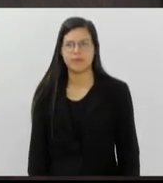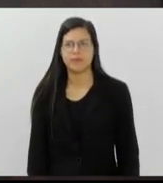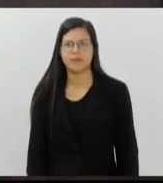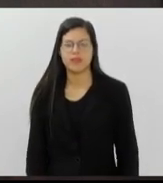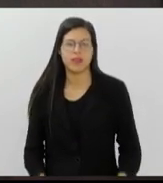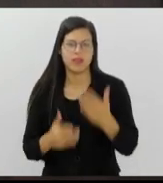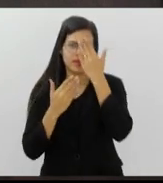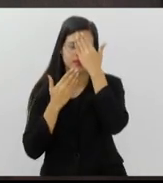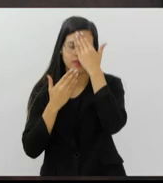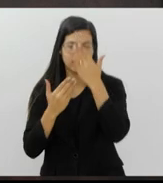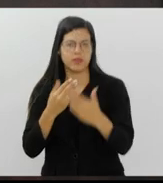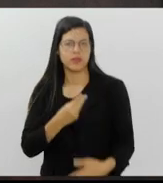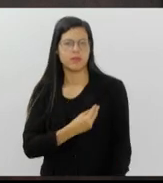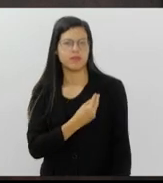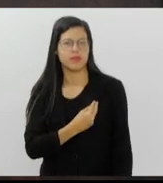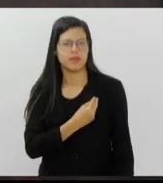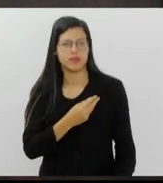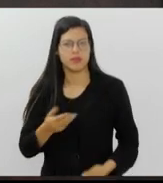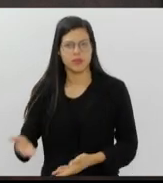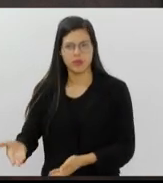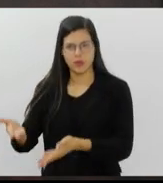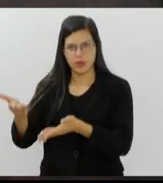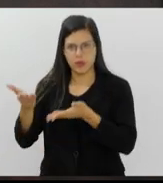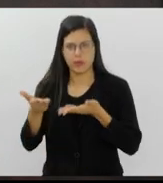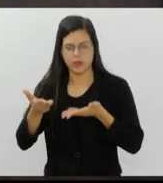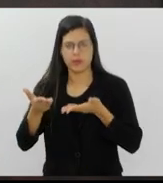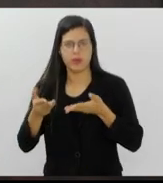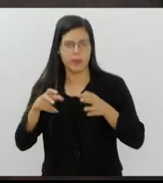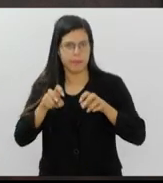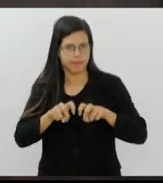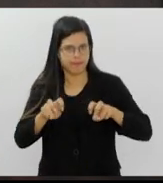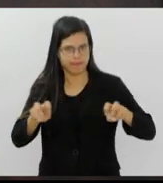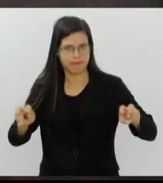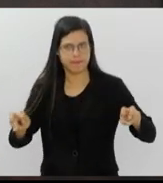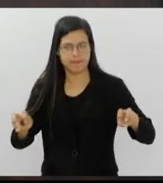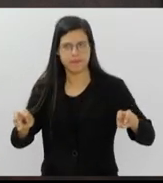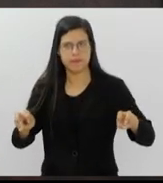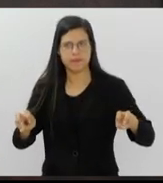Agradeço a presença e convido para compor a mesa